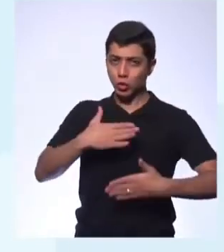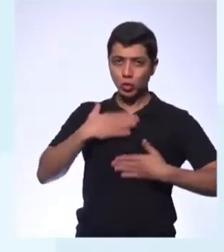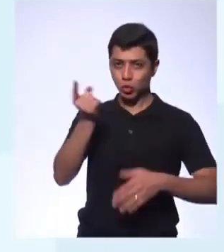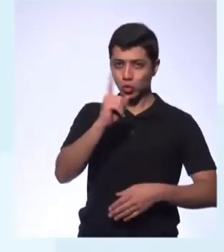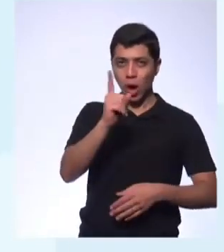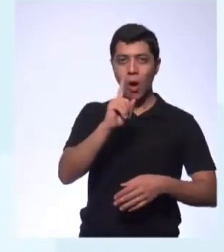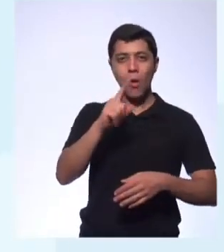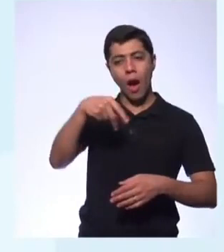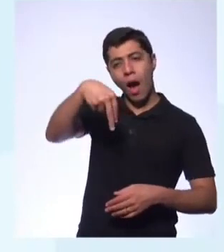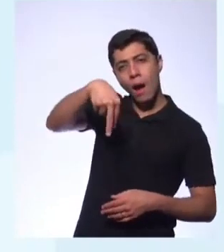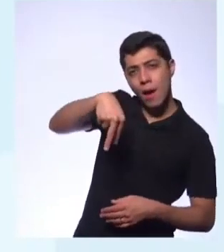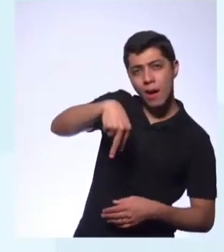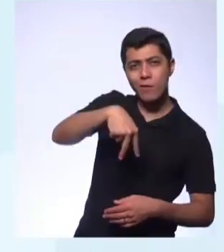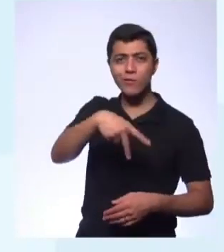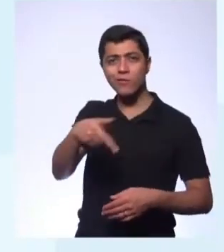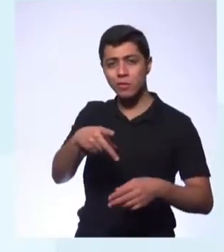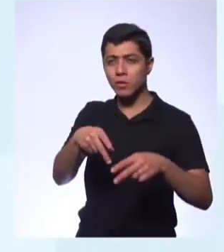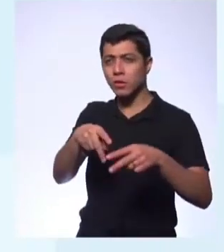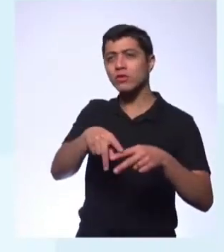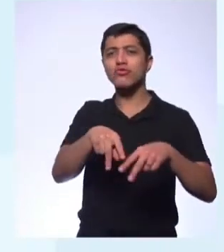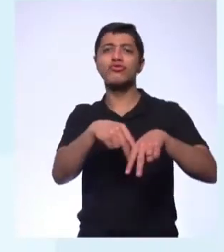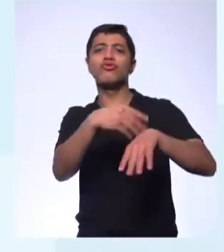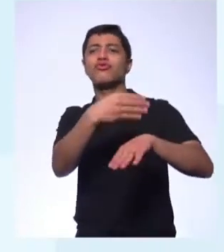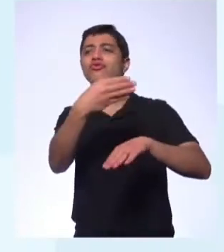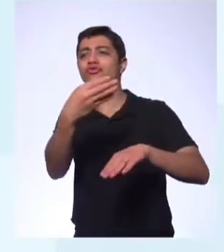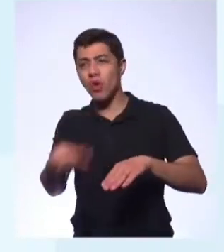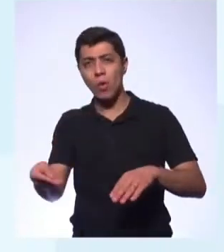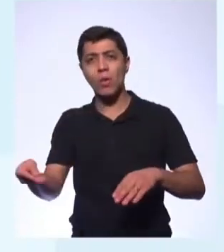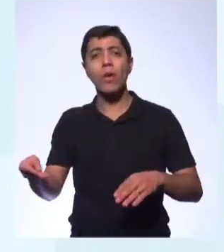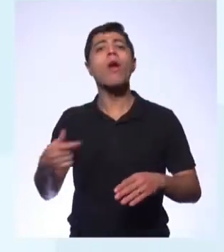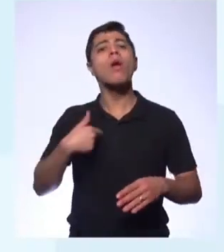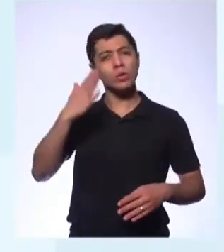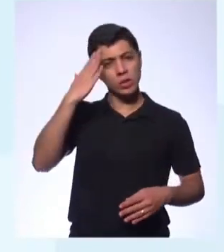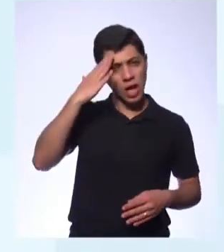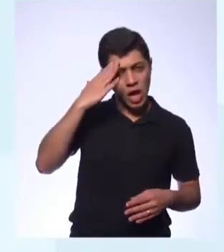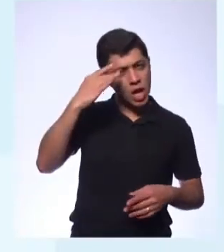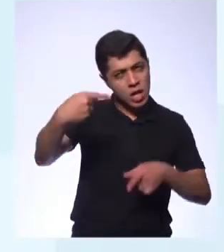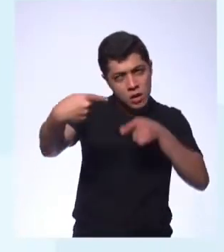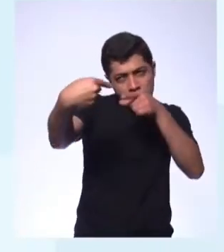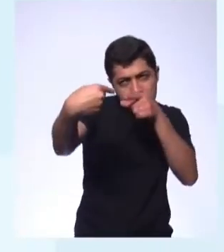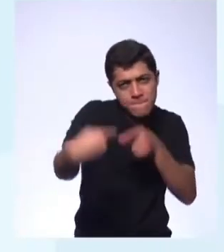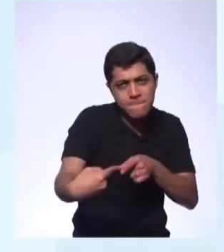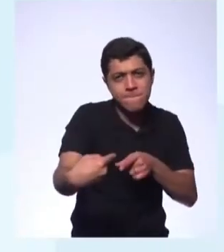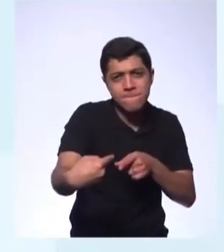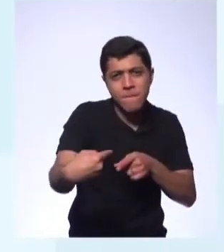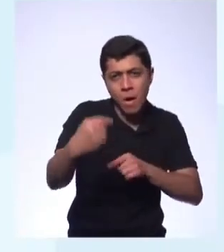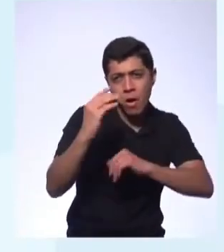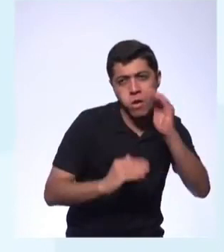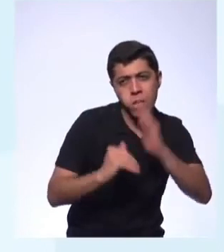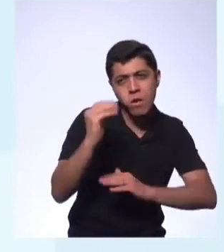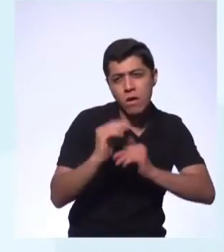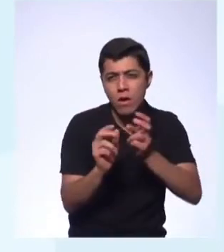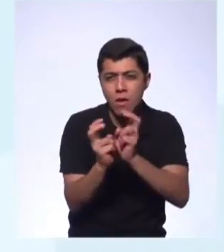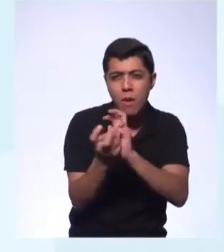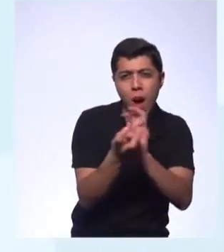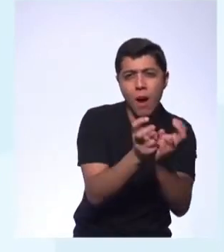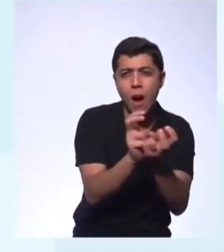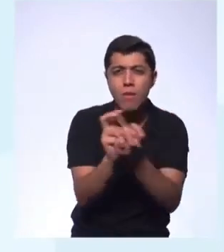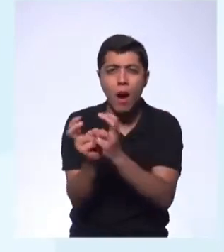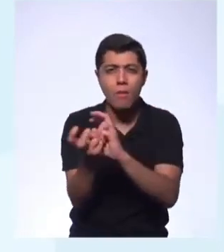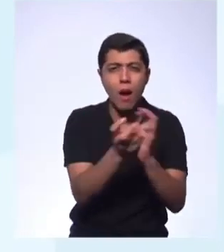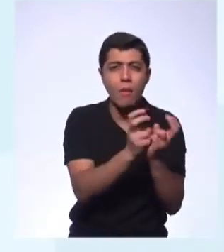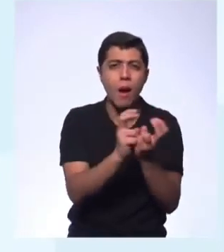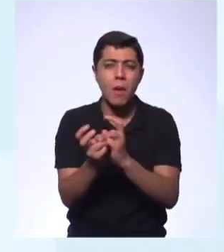ao chão. Puxo uma navalha, sei desafiar. Sei, isto trabalha. E aí, que pinto